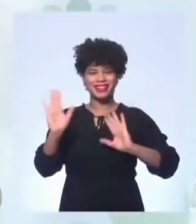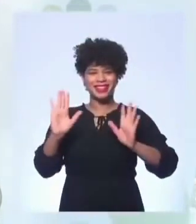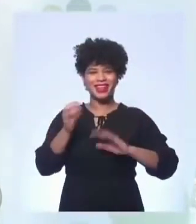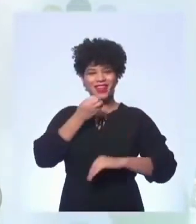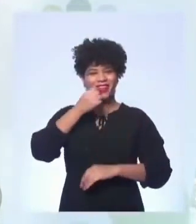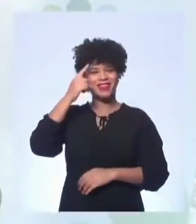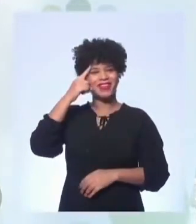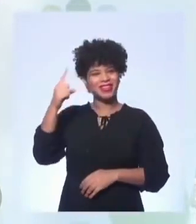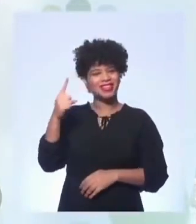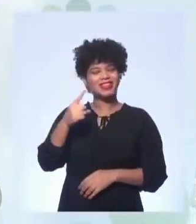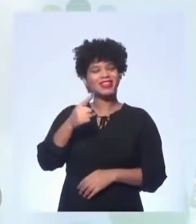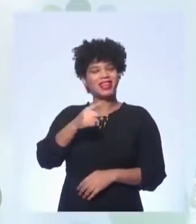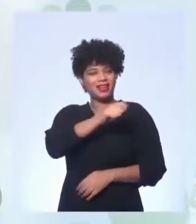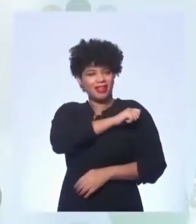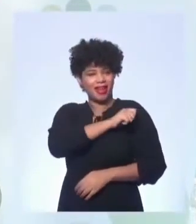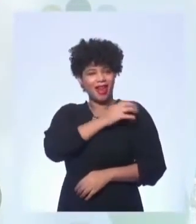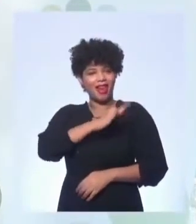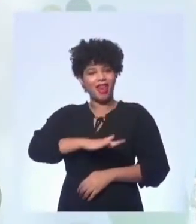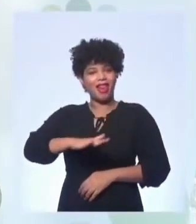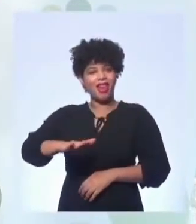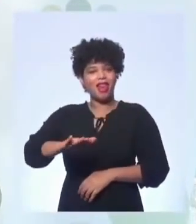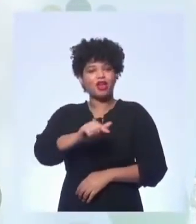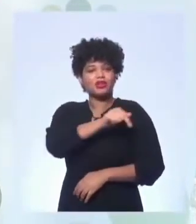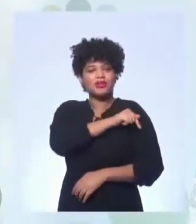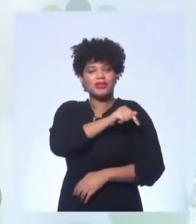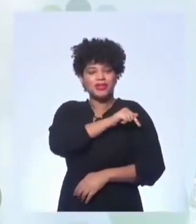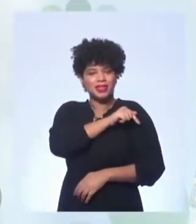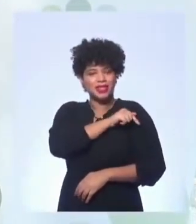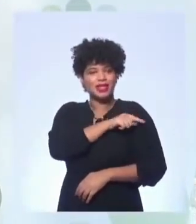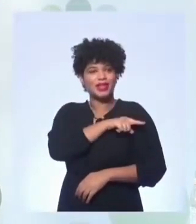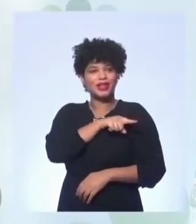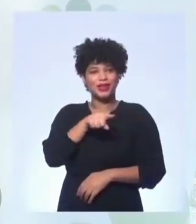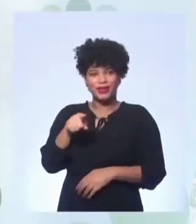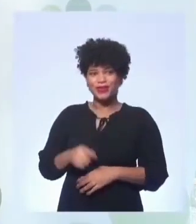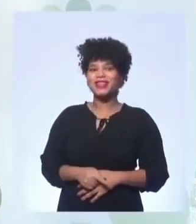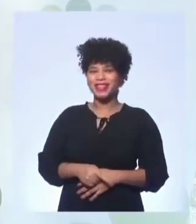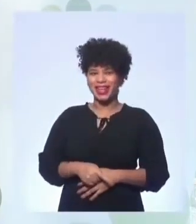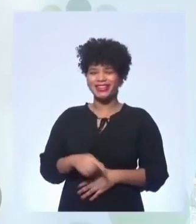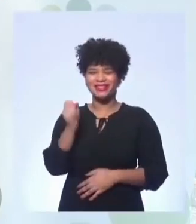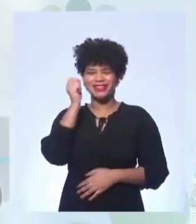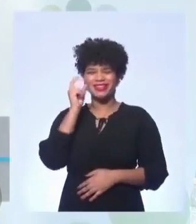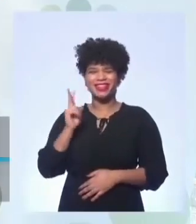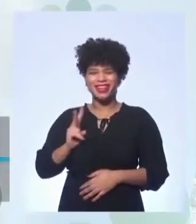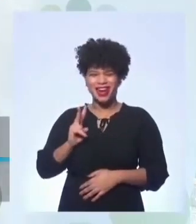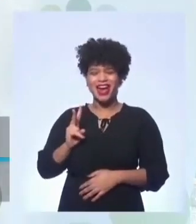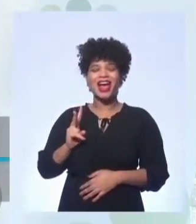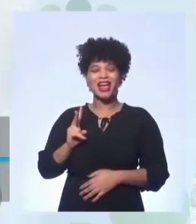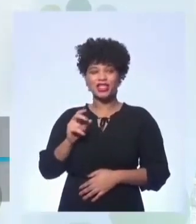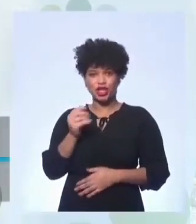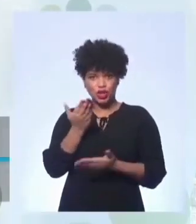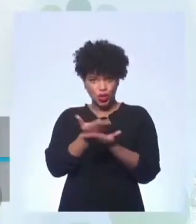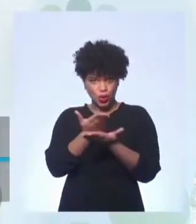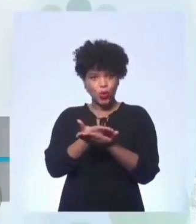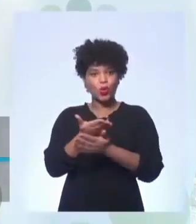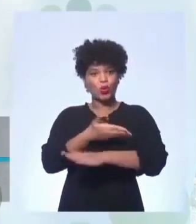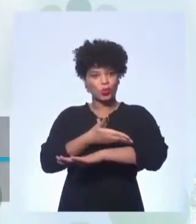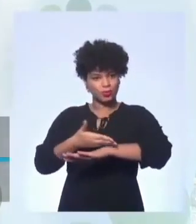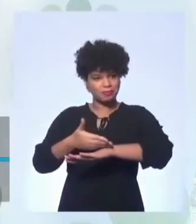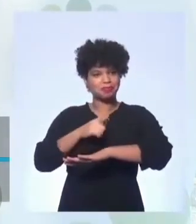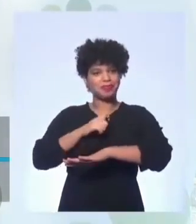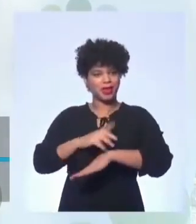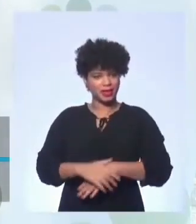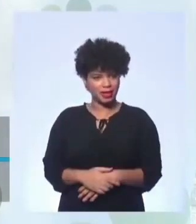Bom dia, galerinha do 7º ano, galerinha esperta e